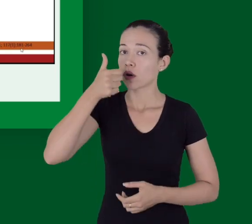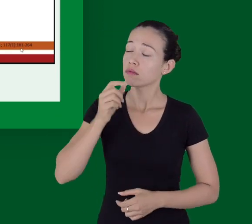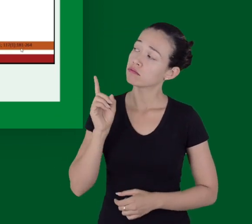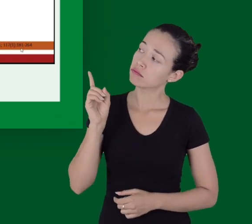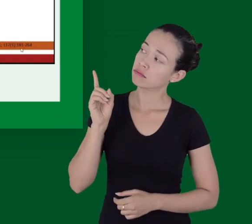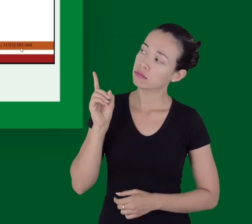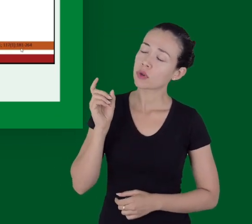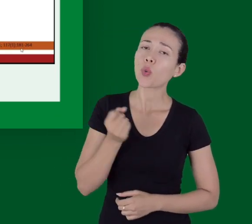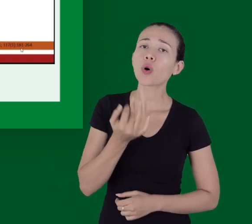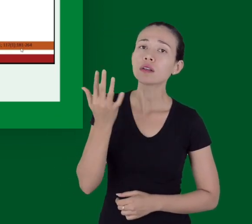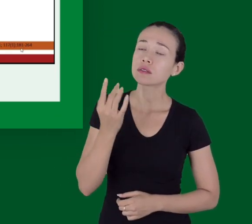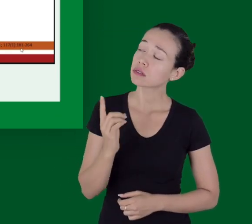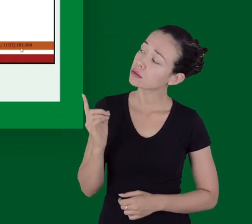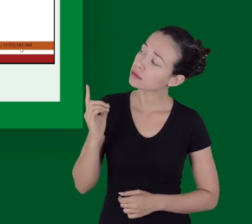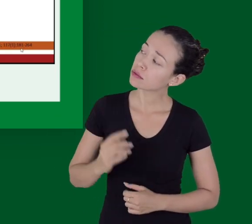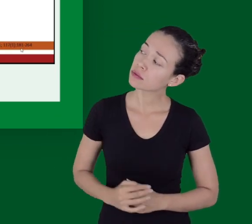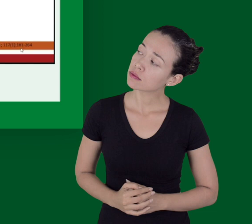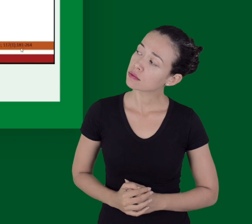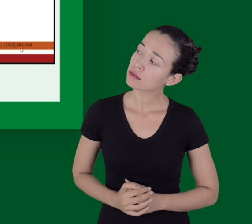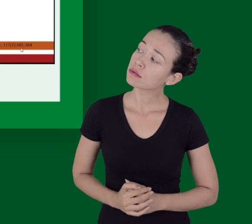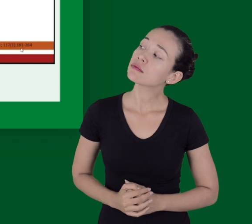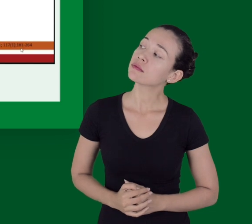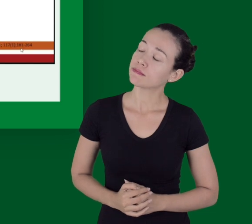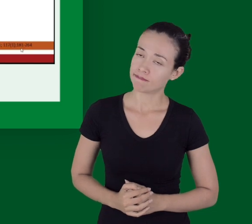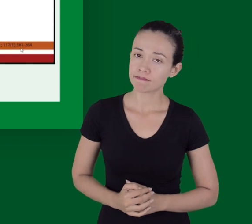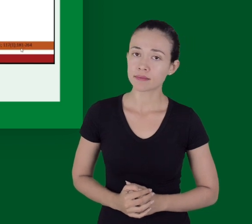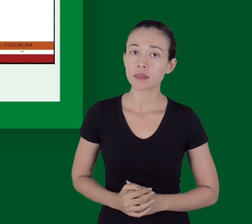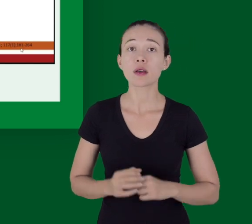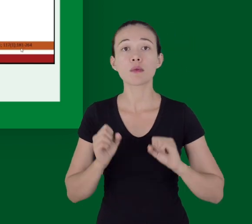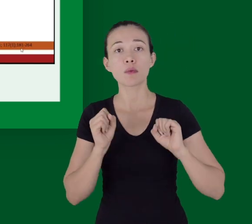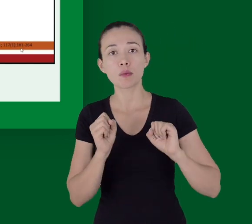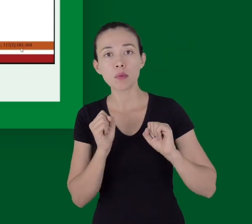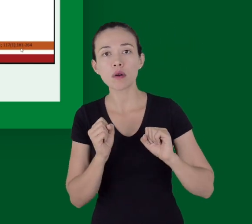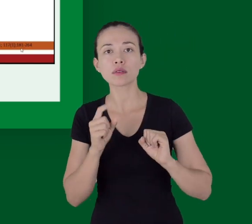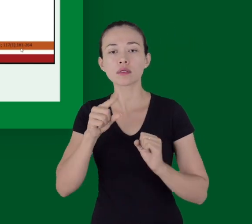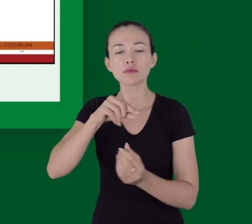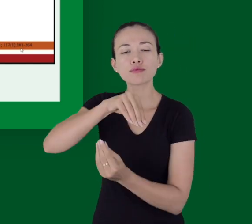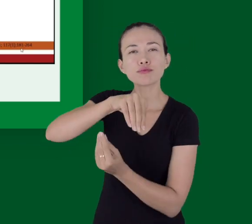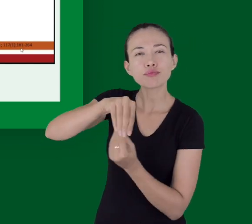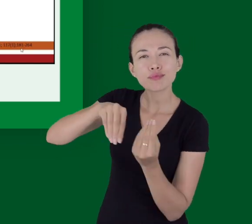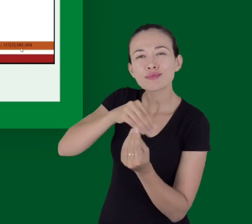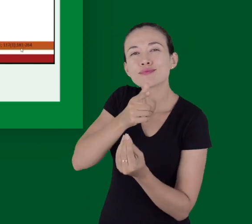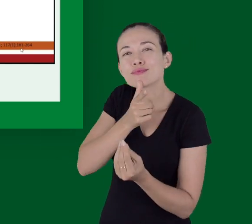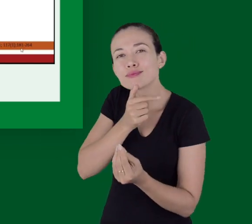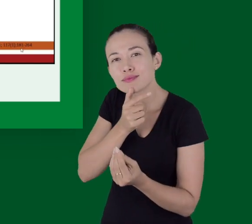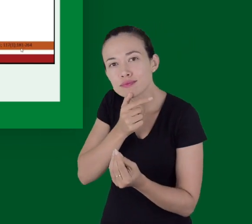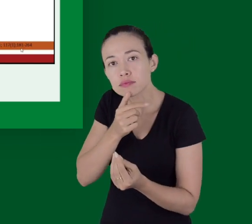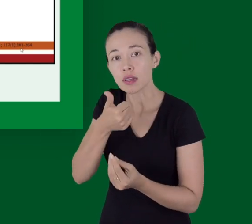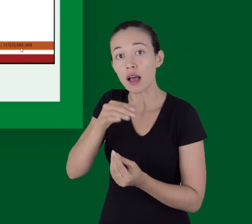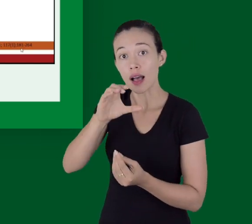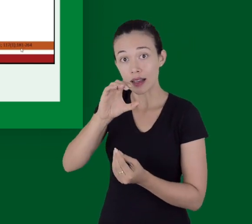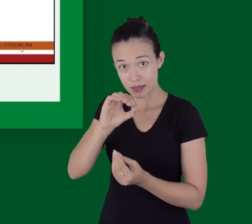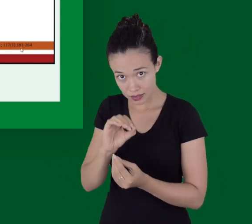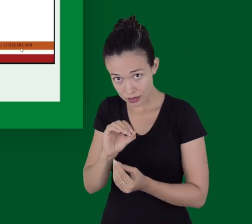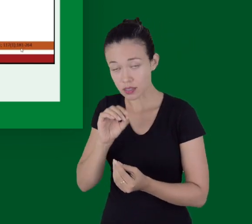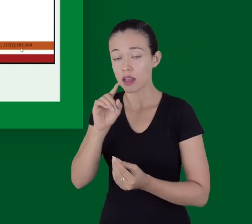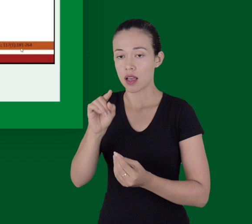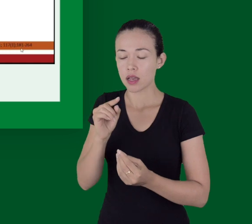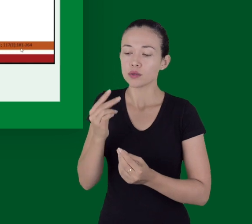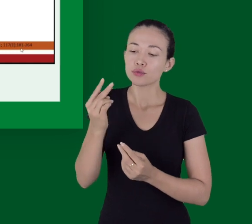fazer um eletro, né? Para você saber, principalmente, a frequência cardíaca. Se ela estiver muito baixa, principalmente abaixo de